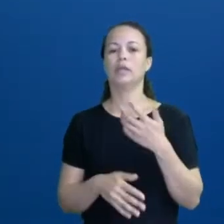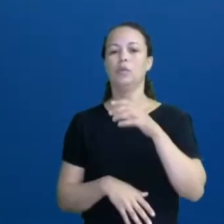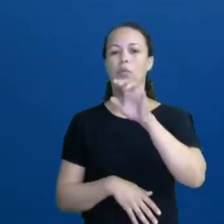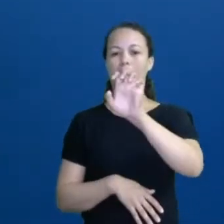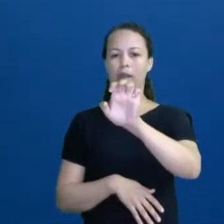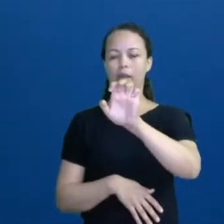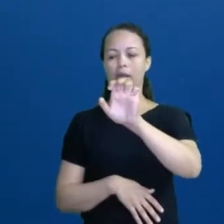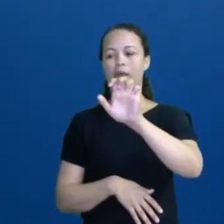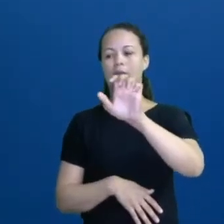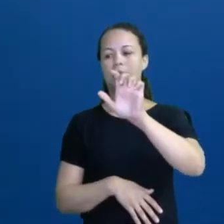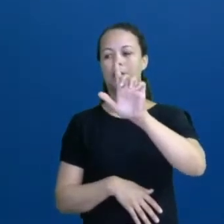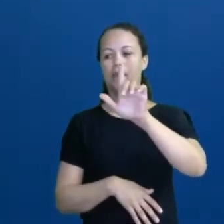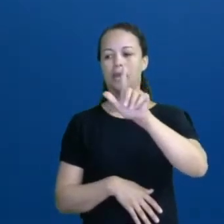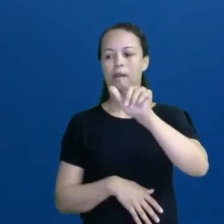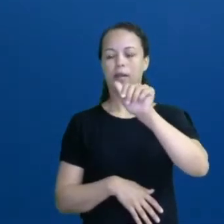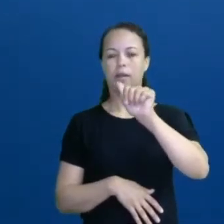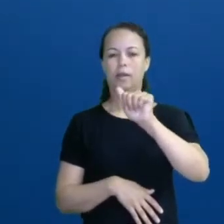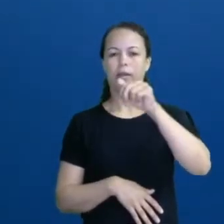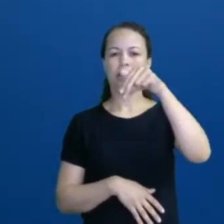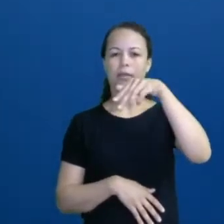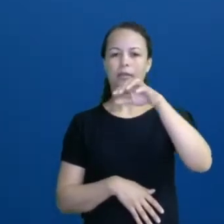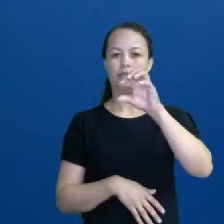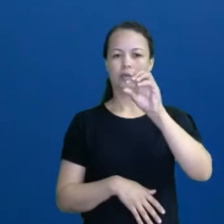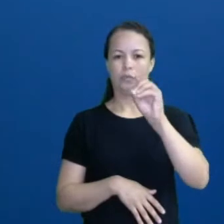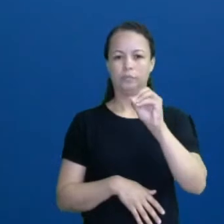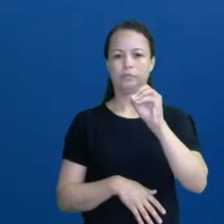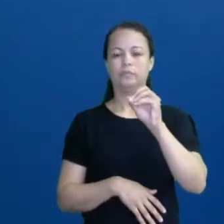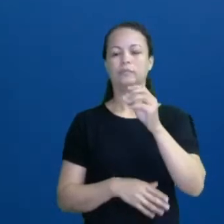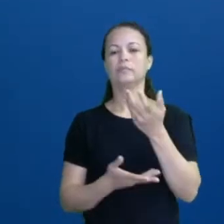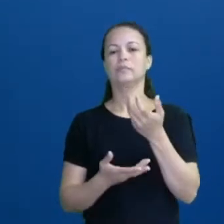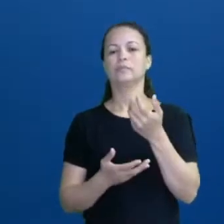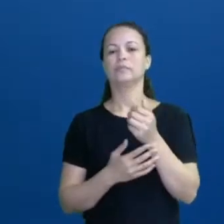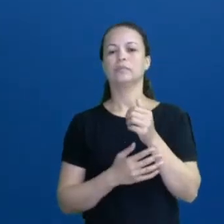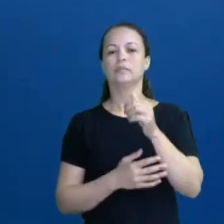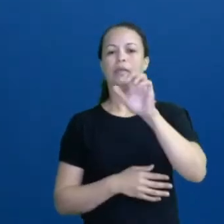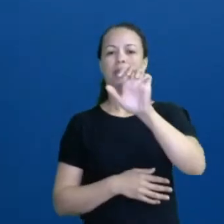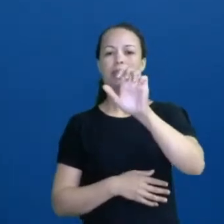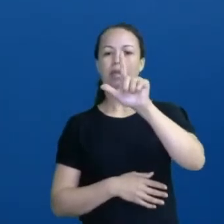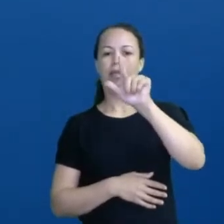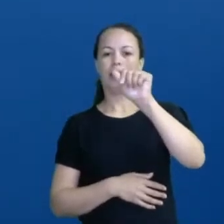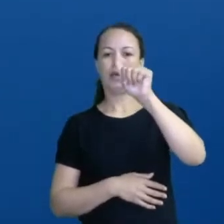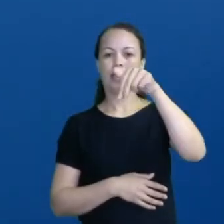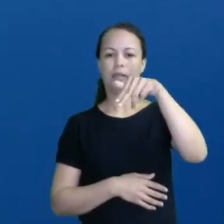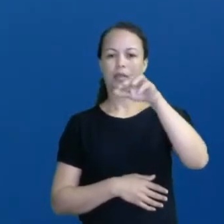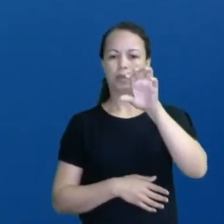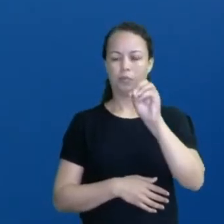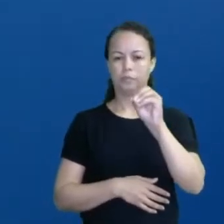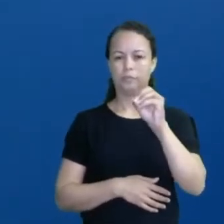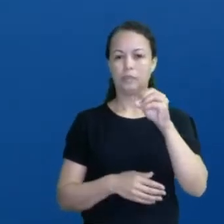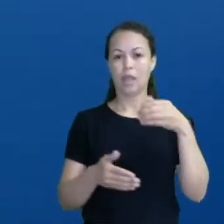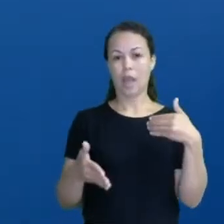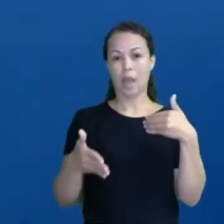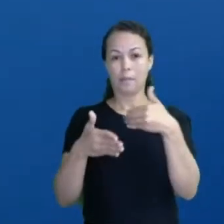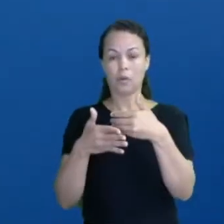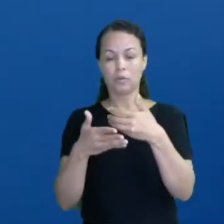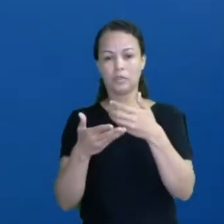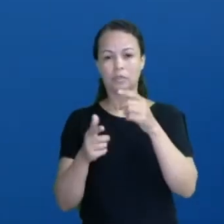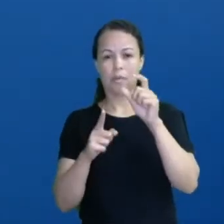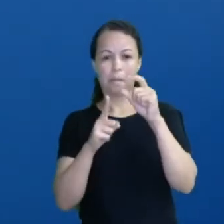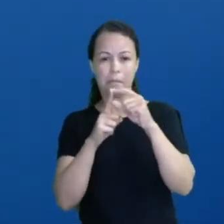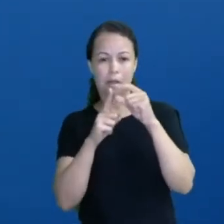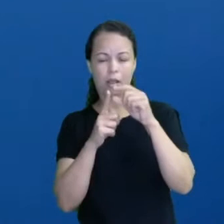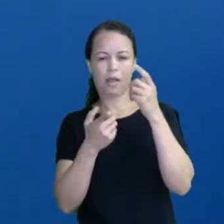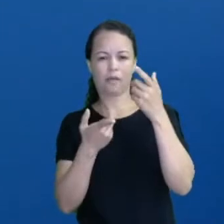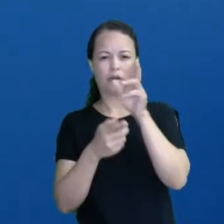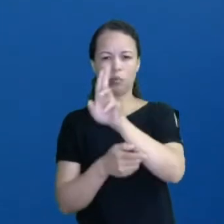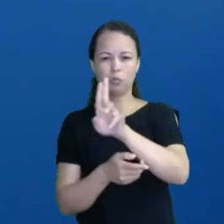L-A, lá, N-O, nó, elano. A próxima palavra,